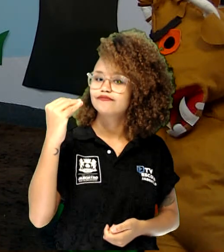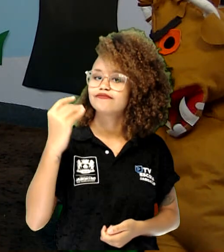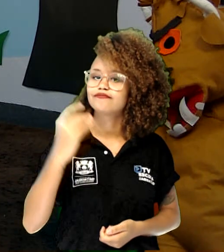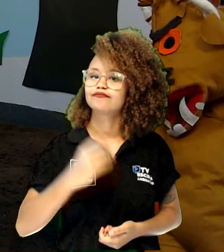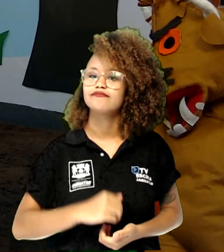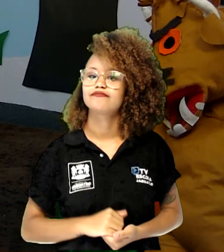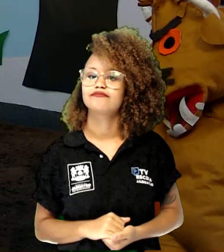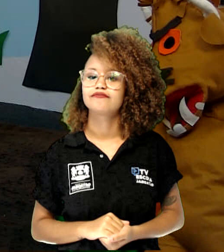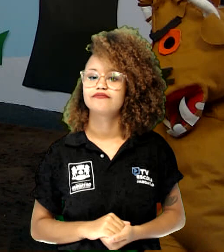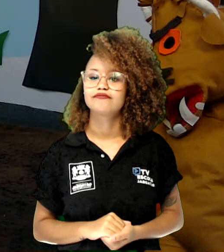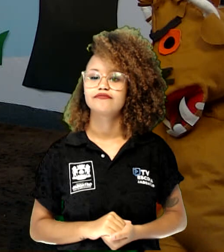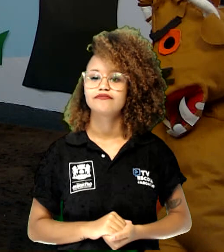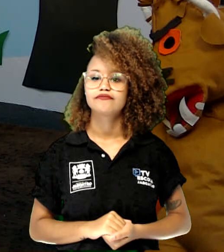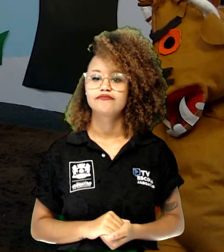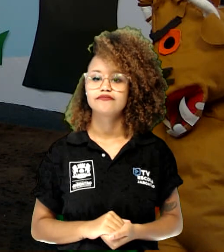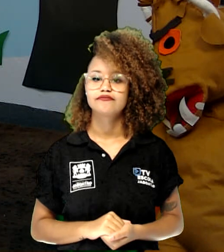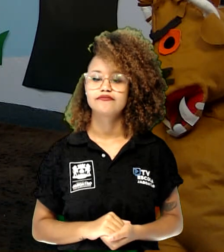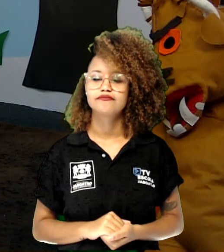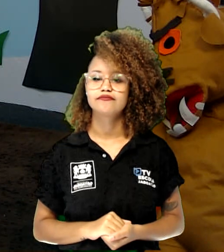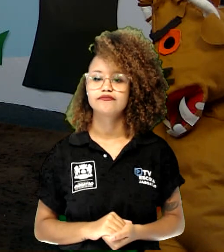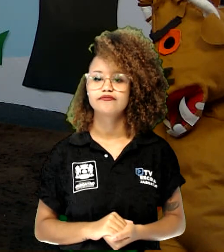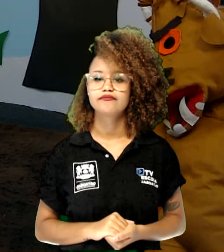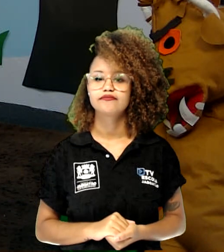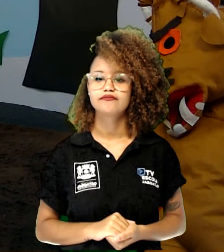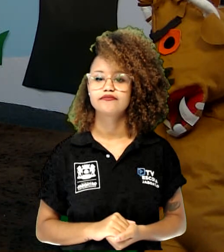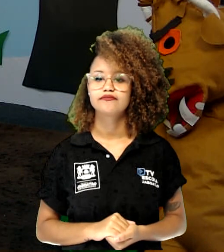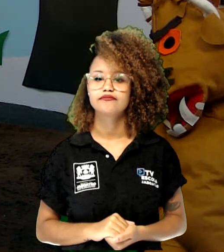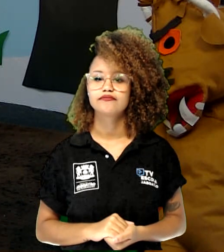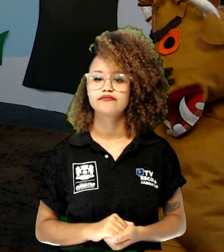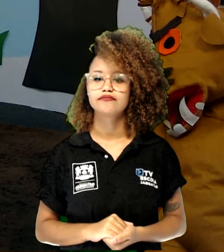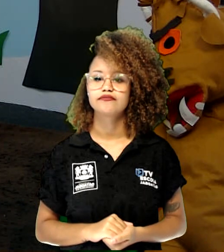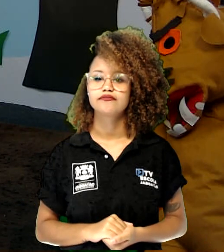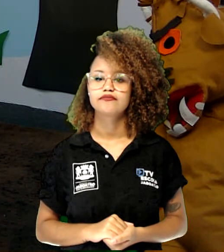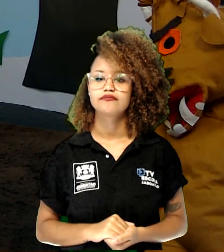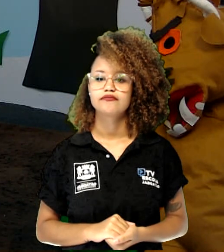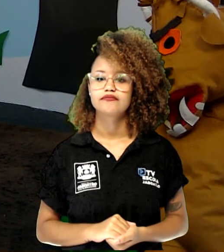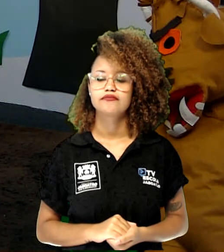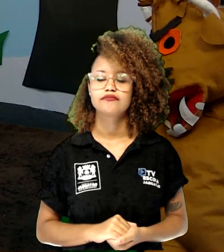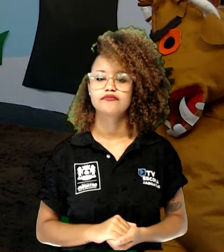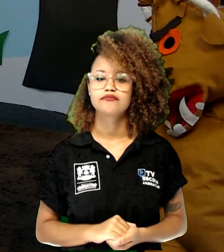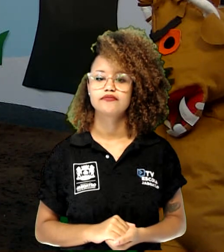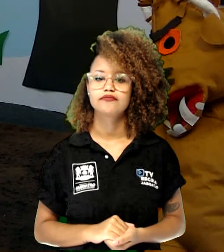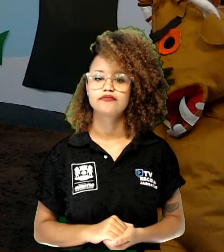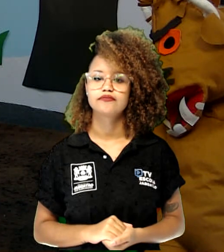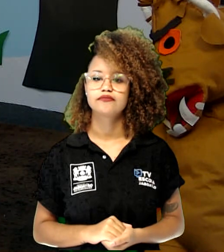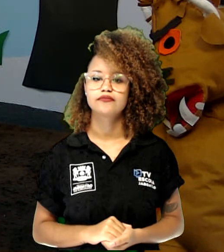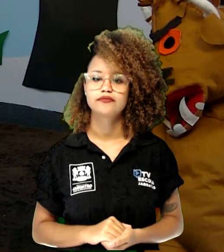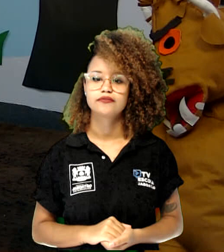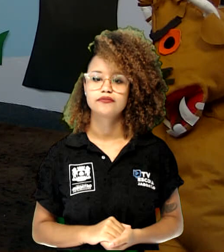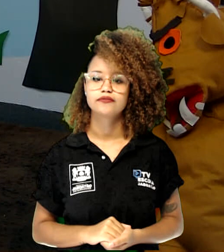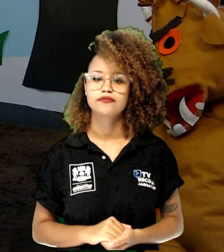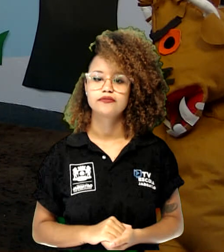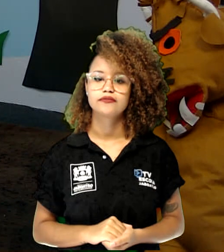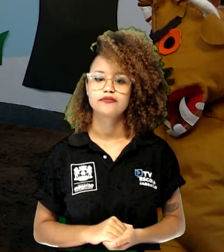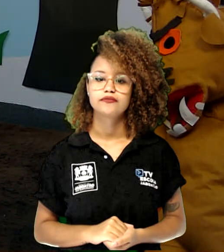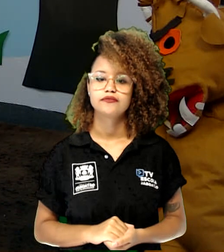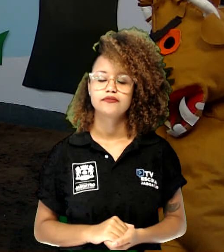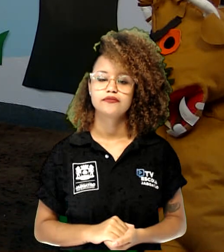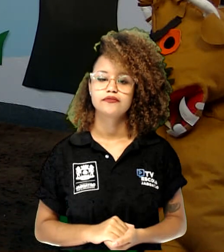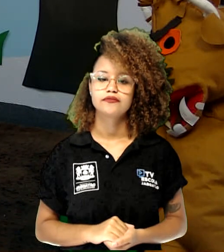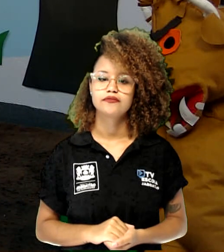raposa. Vamos desenhar uma raposa. Os olhos,